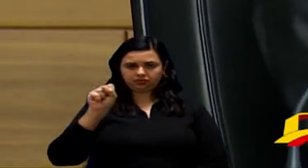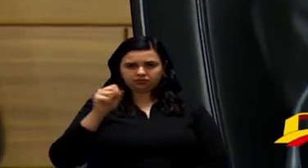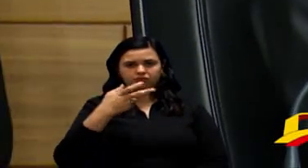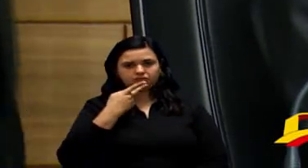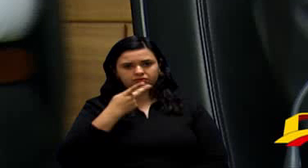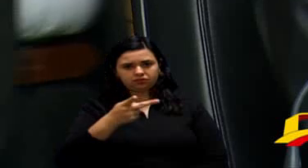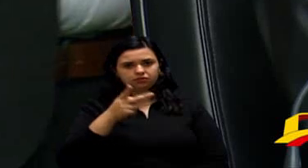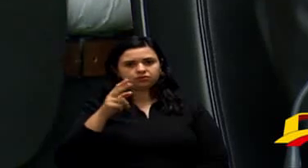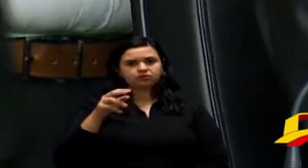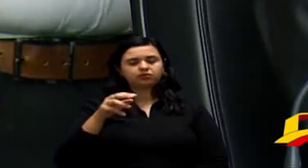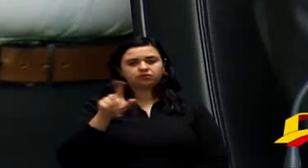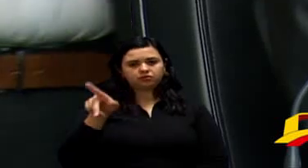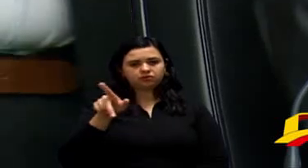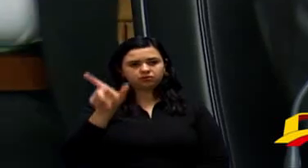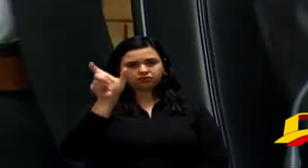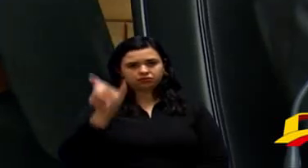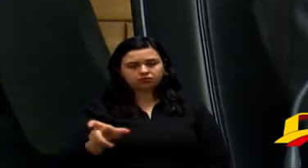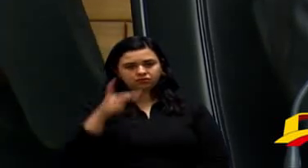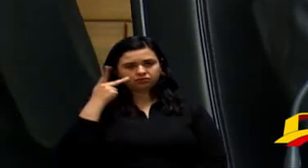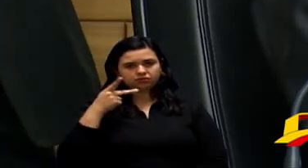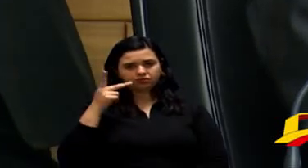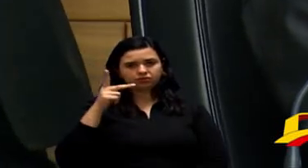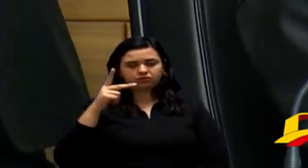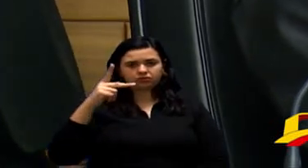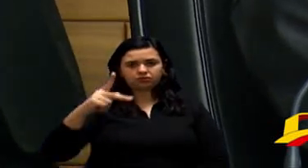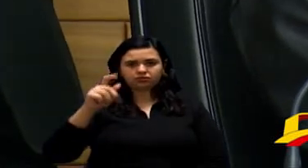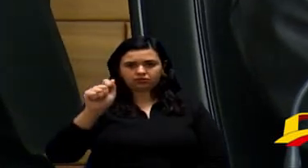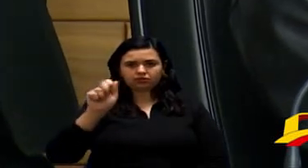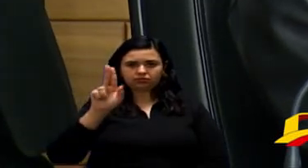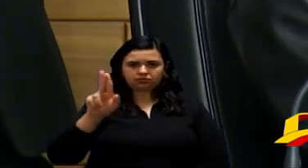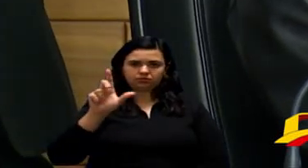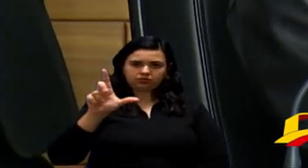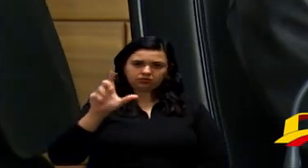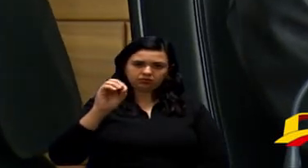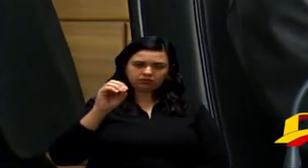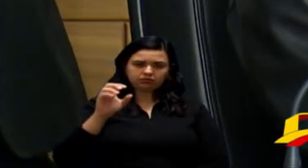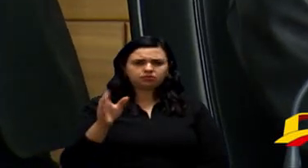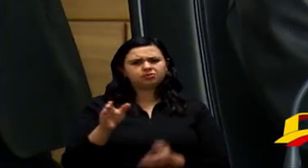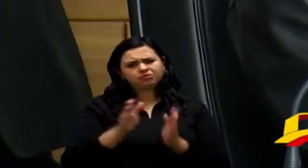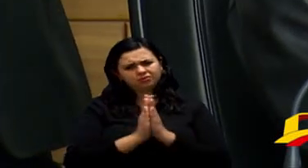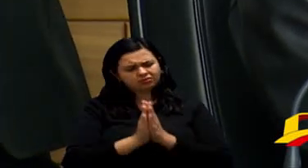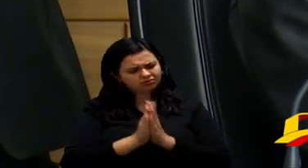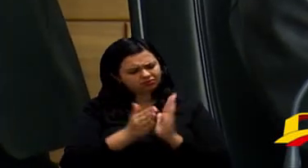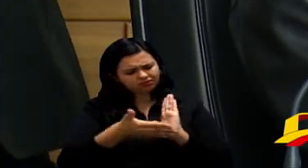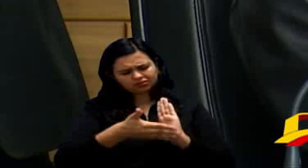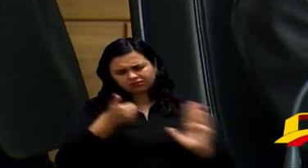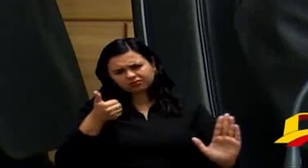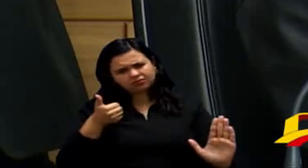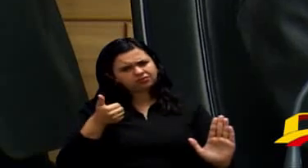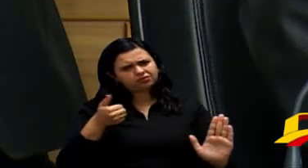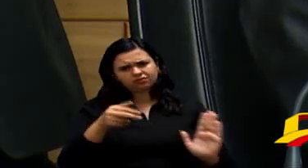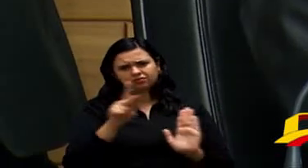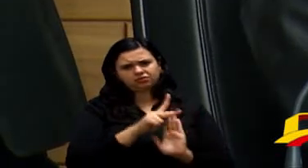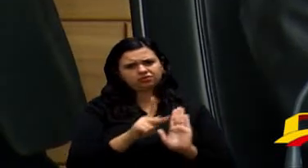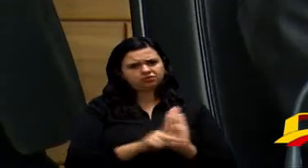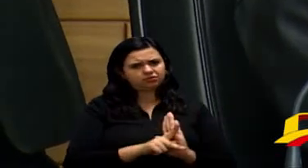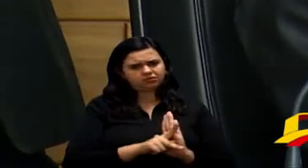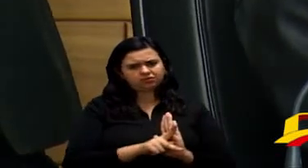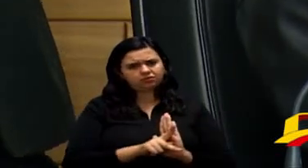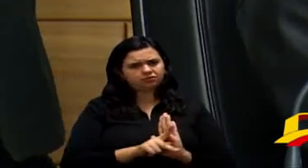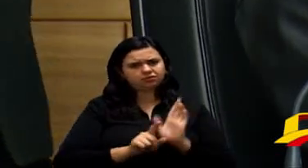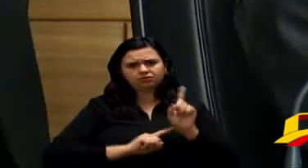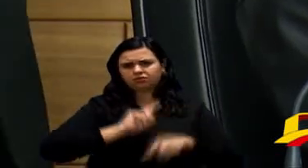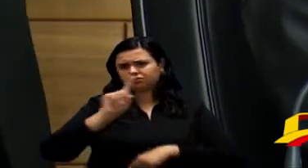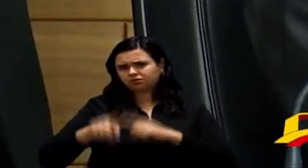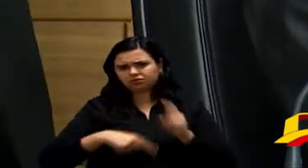de diálogo então já que a gente defende o diálogo então retire esse projeto por favor se não houver uma um diálogo volta votação